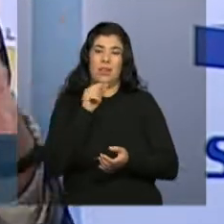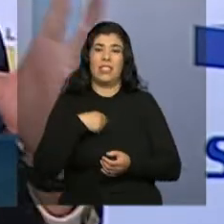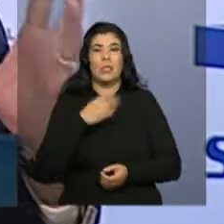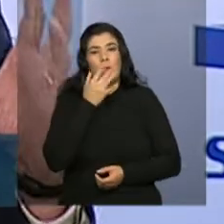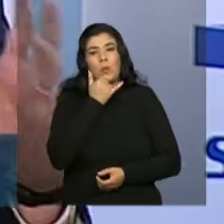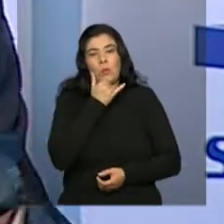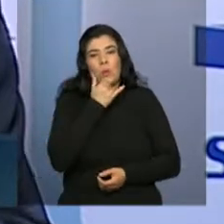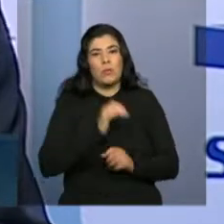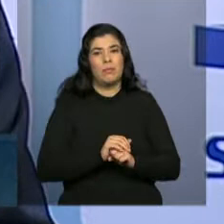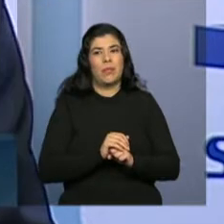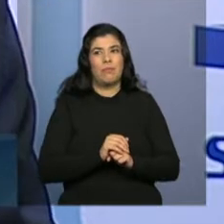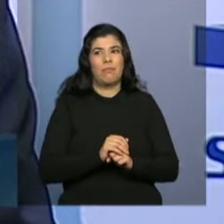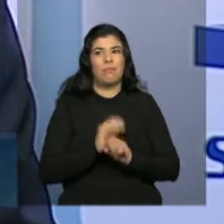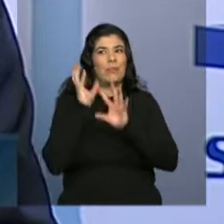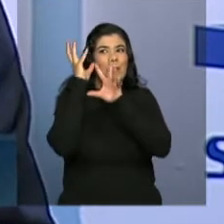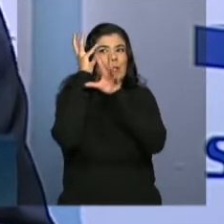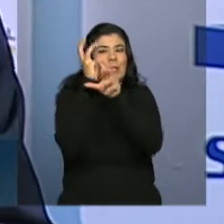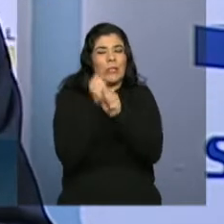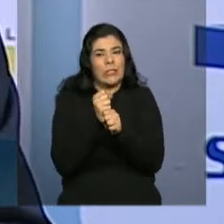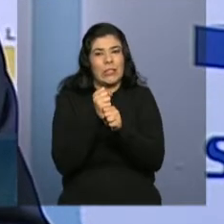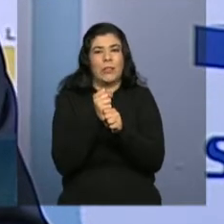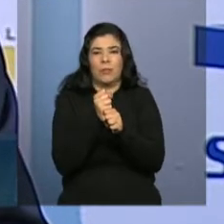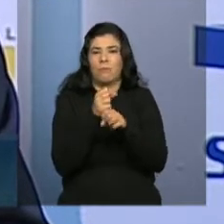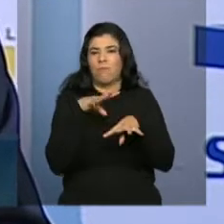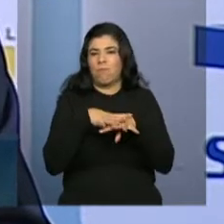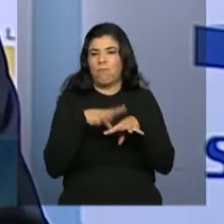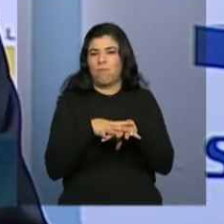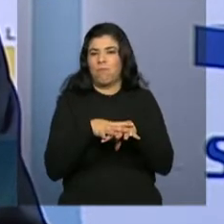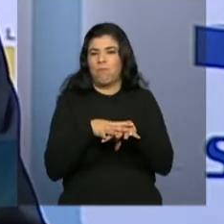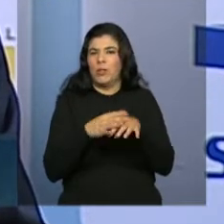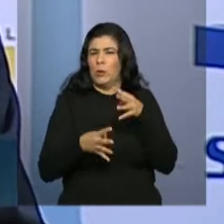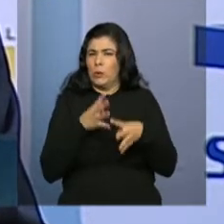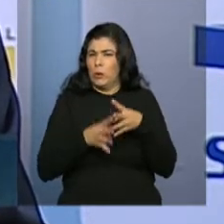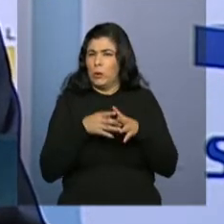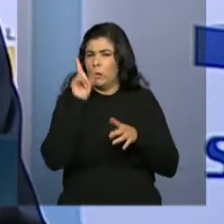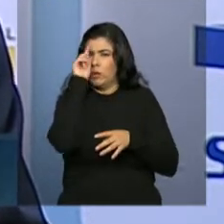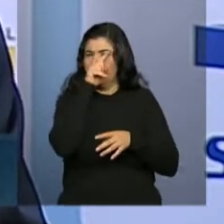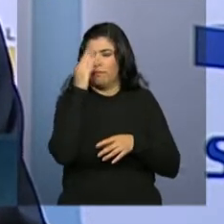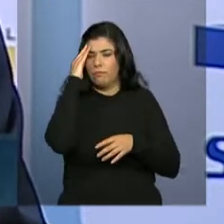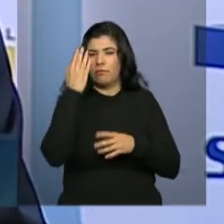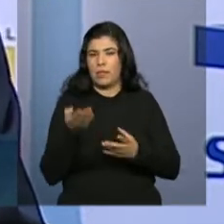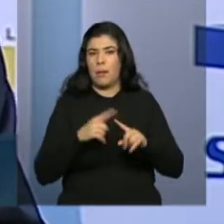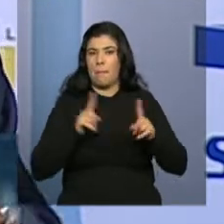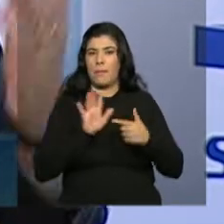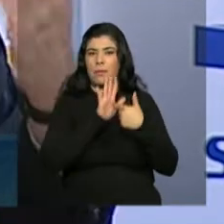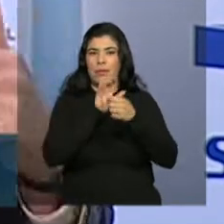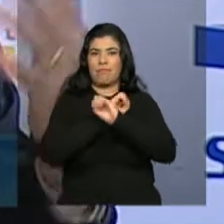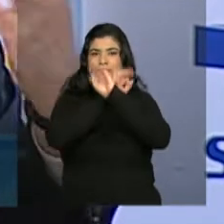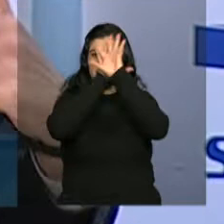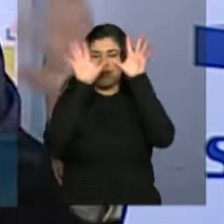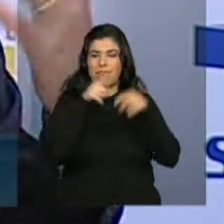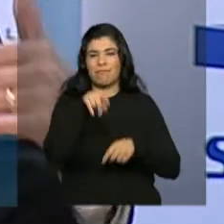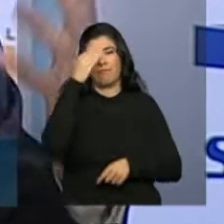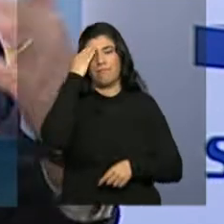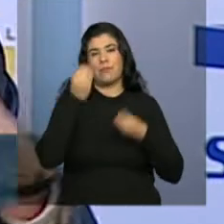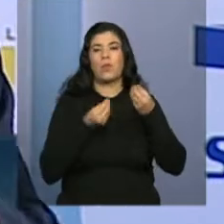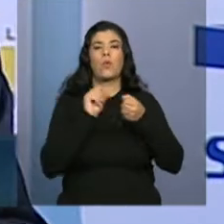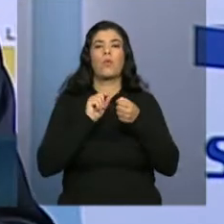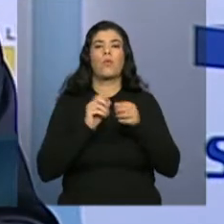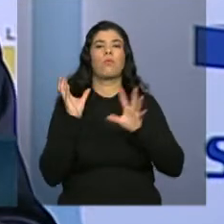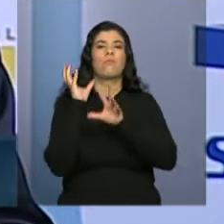complexa tô tentando não deve traduzir né até para para que a gente possa ver esse FF essa